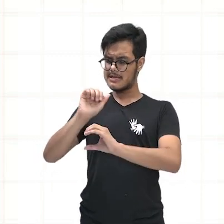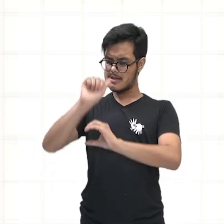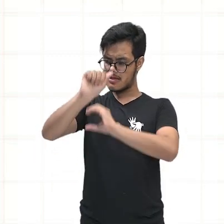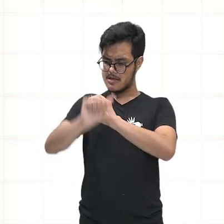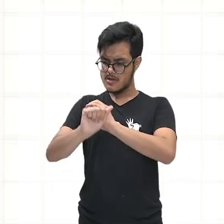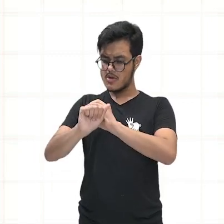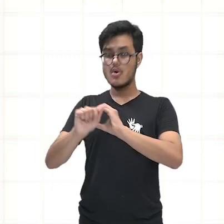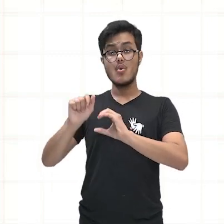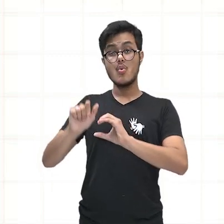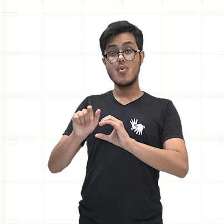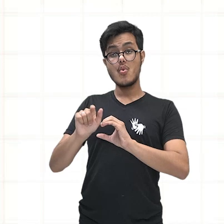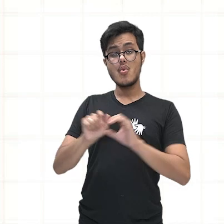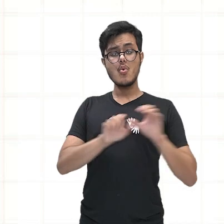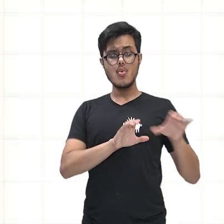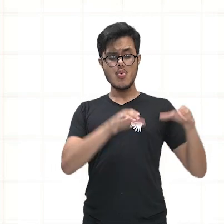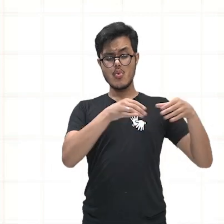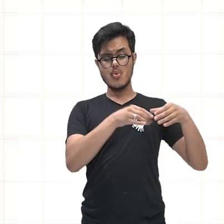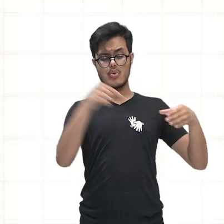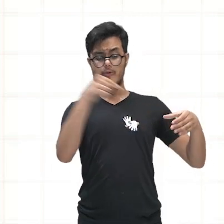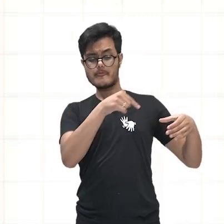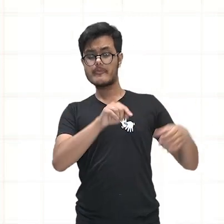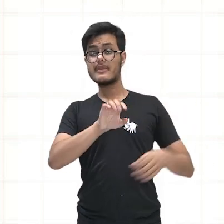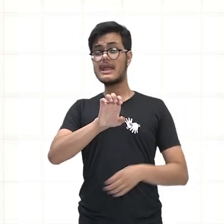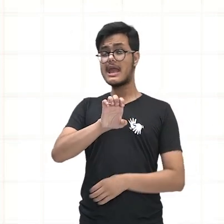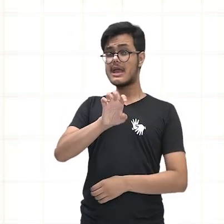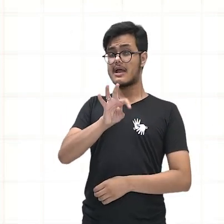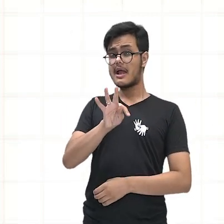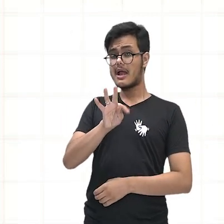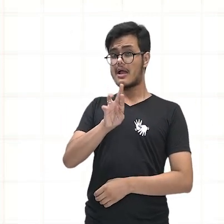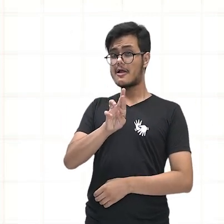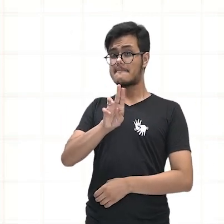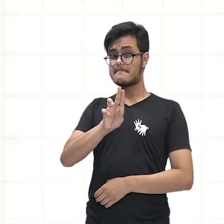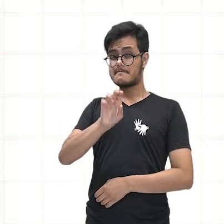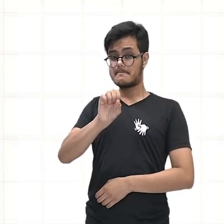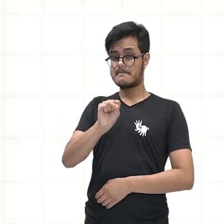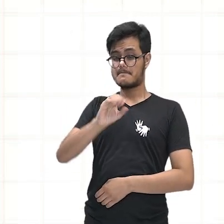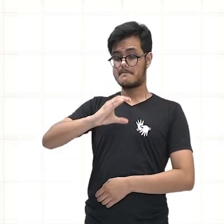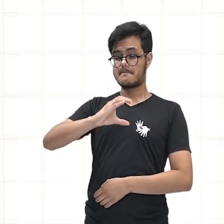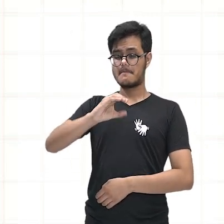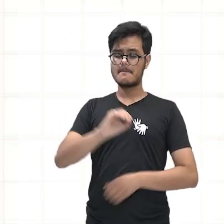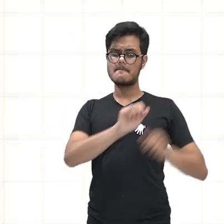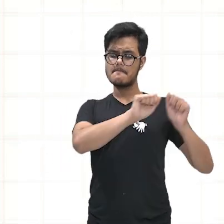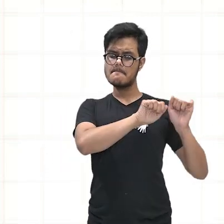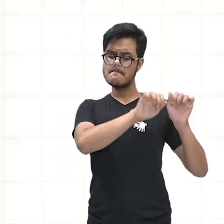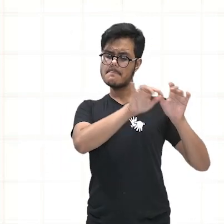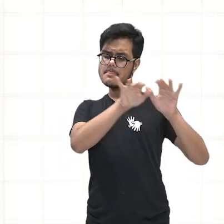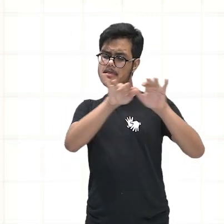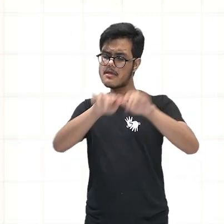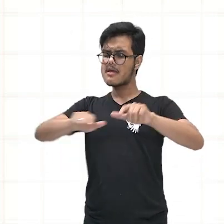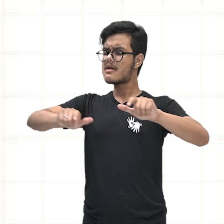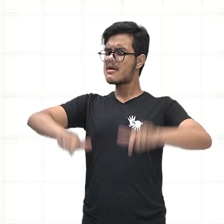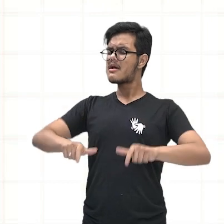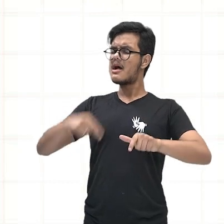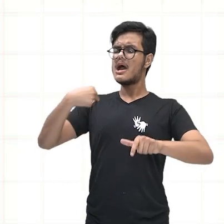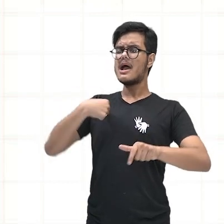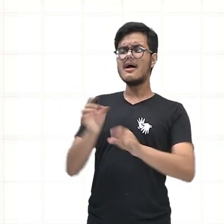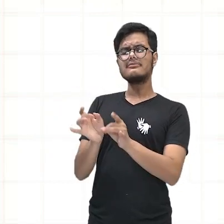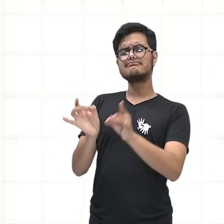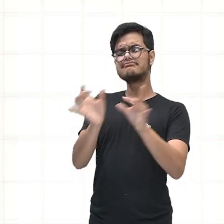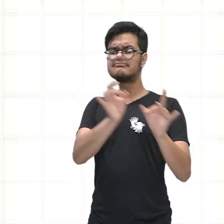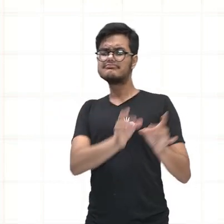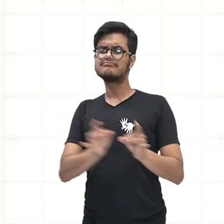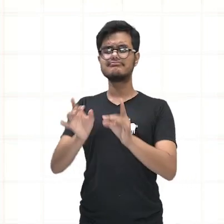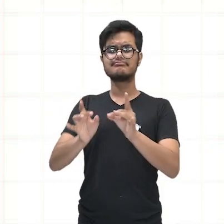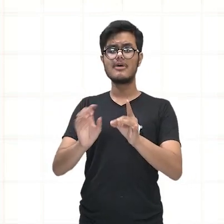etrusco etruscos estabeleceram-se em Roma como Comerciantes ou prestadores de serviços